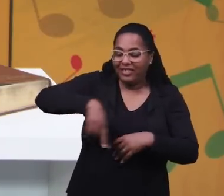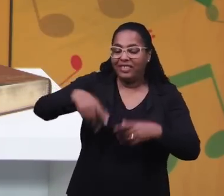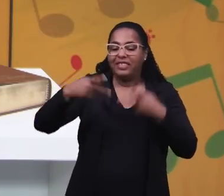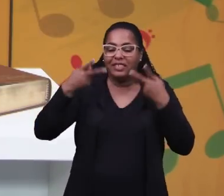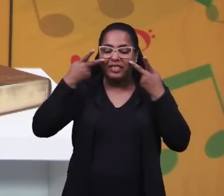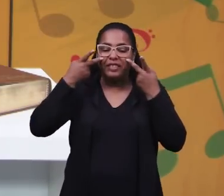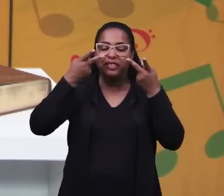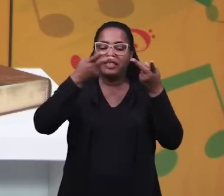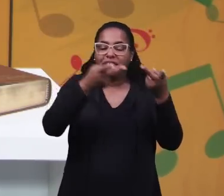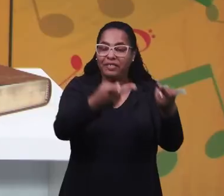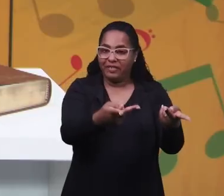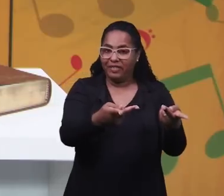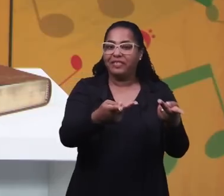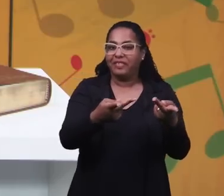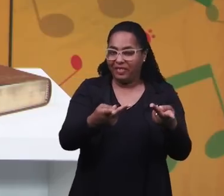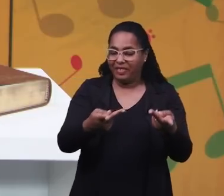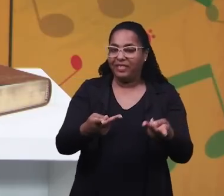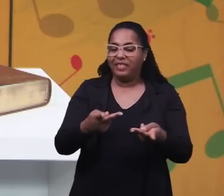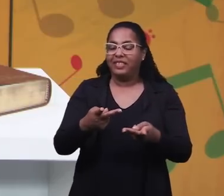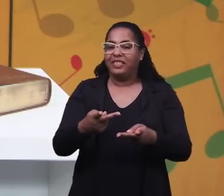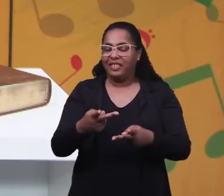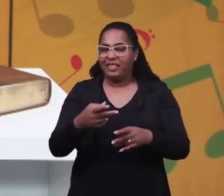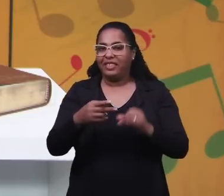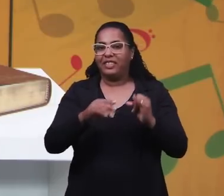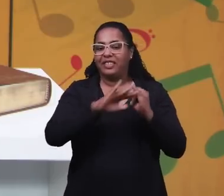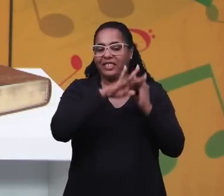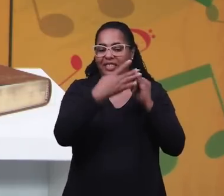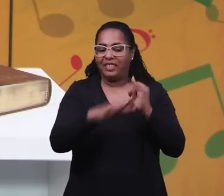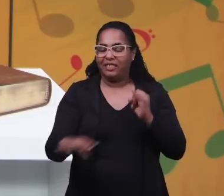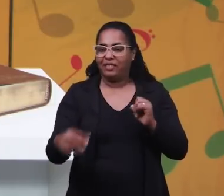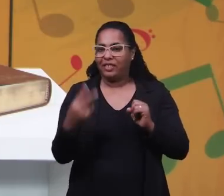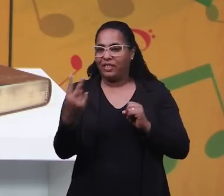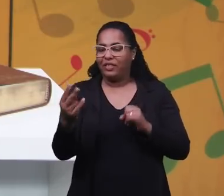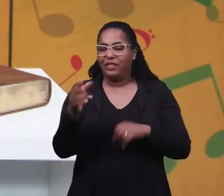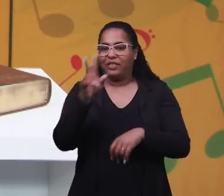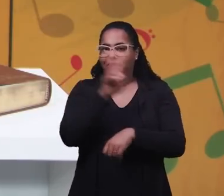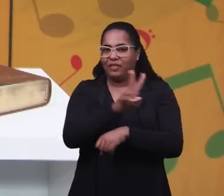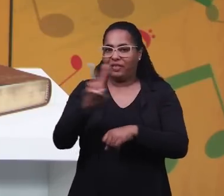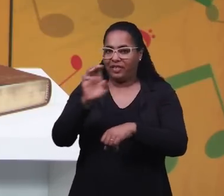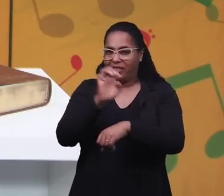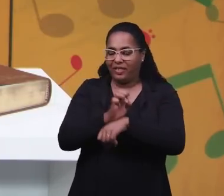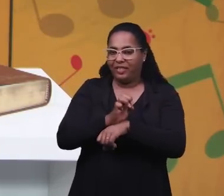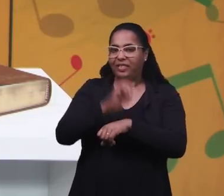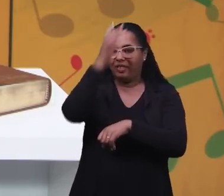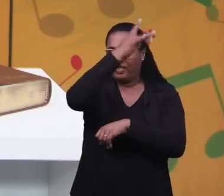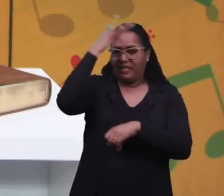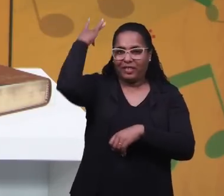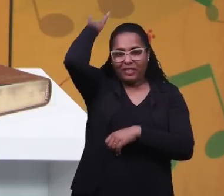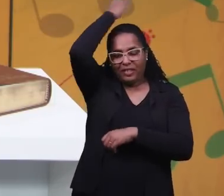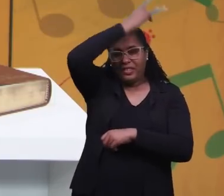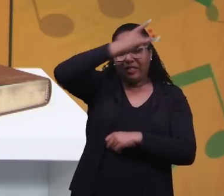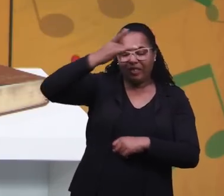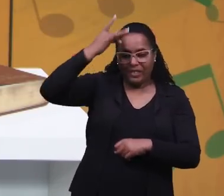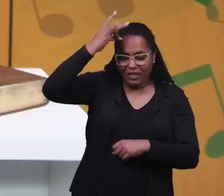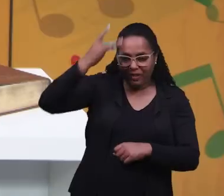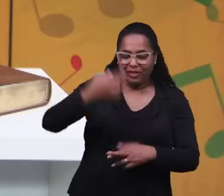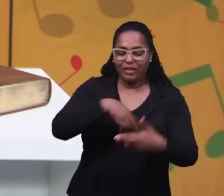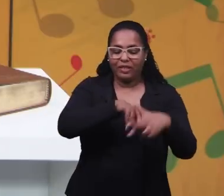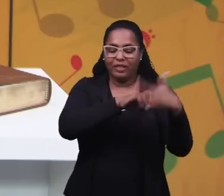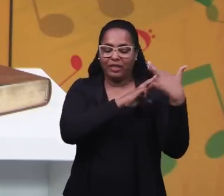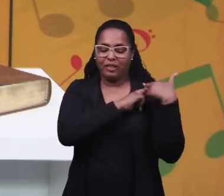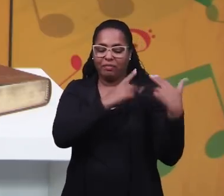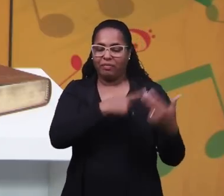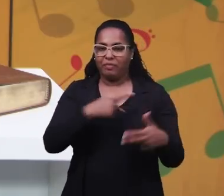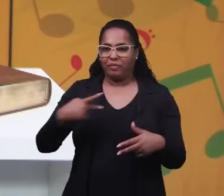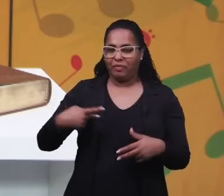visita que fizemos à igreja de Coqueiral de Taparica 2, Vila Velha, Espírito Santo, que está no ministério do